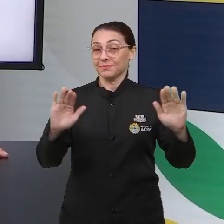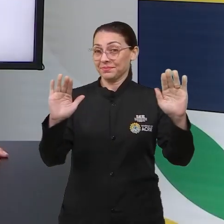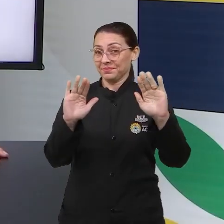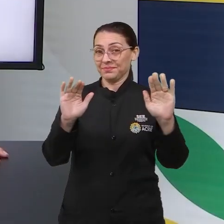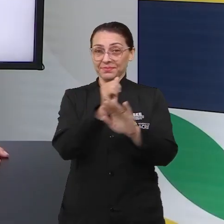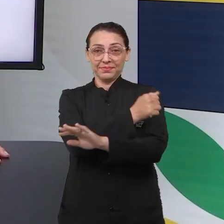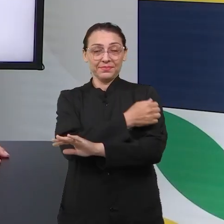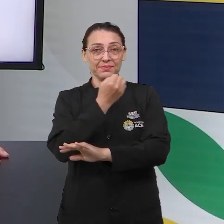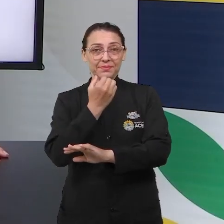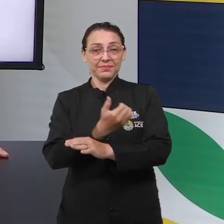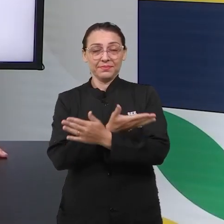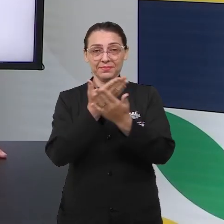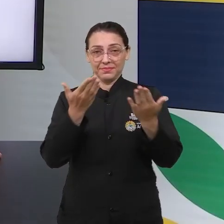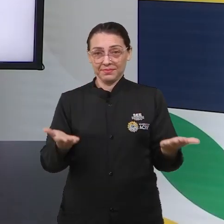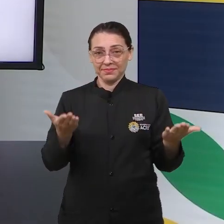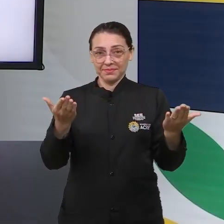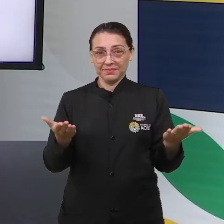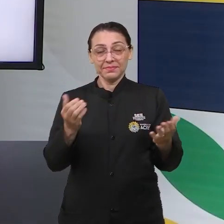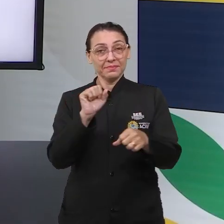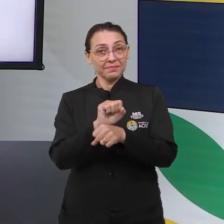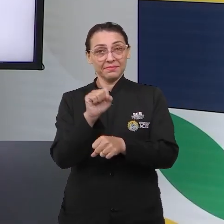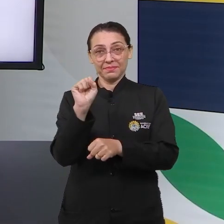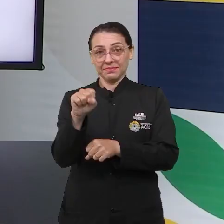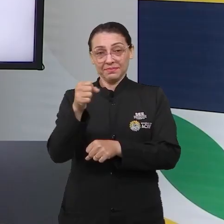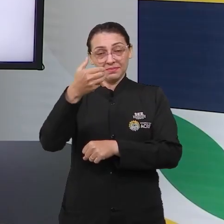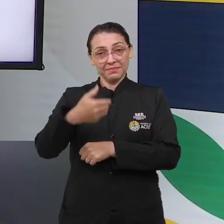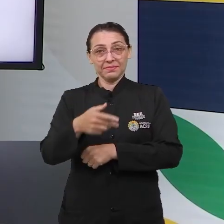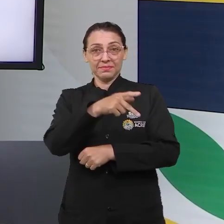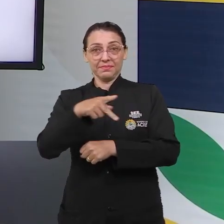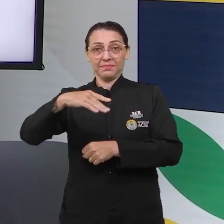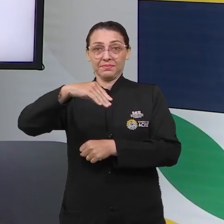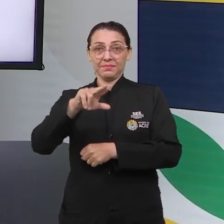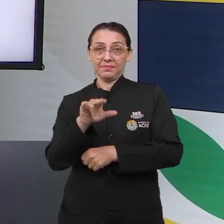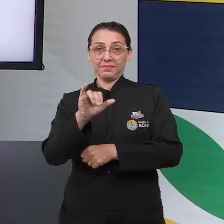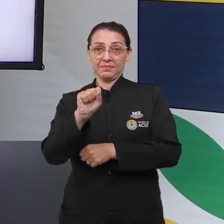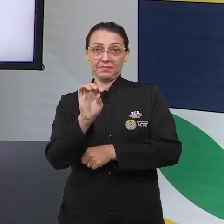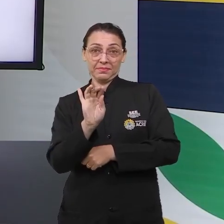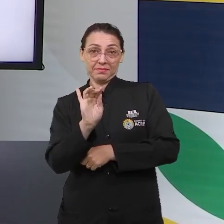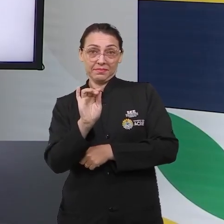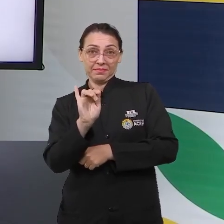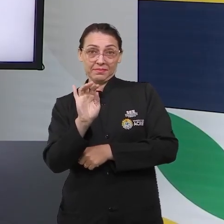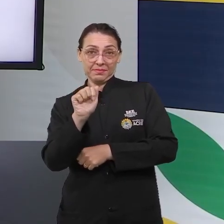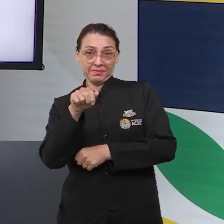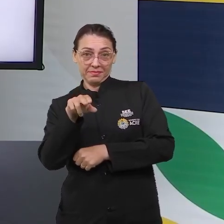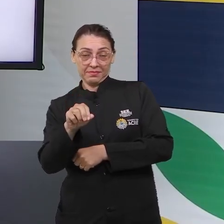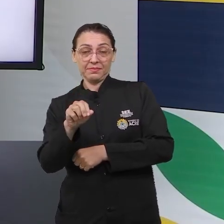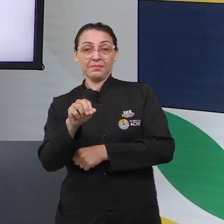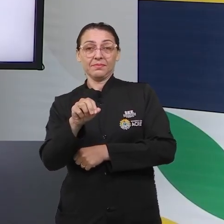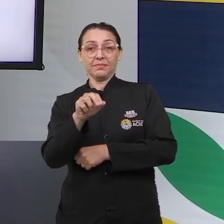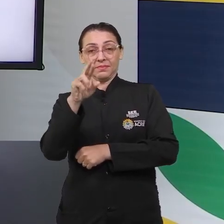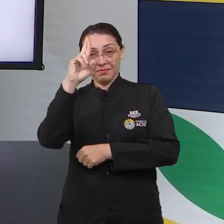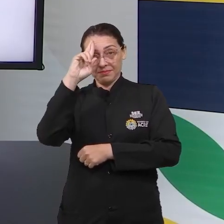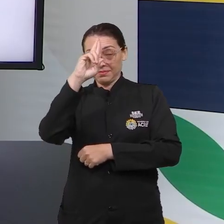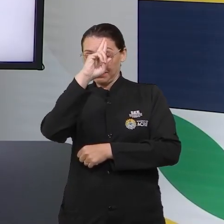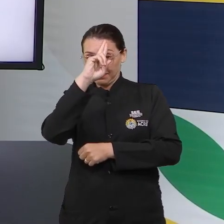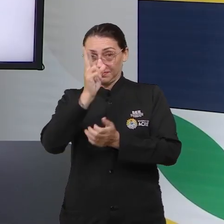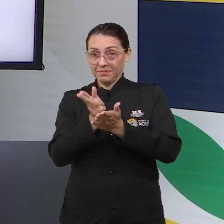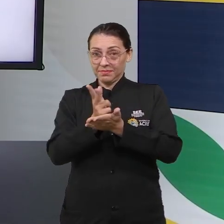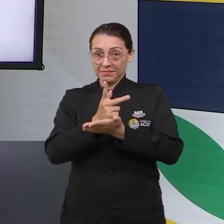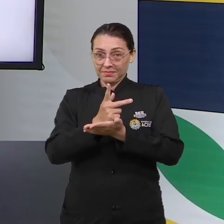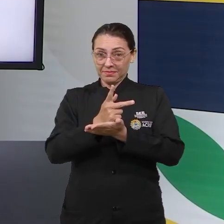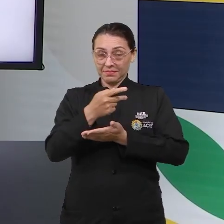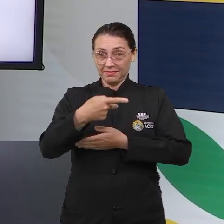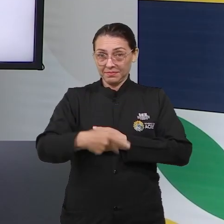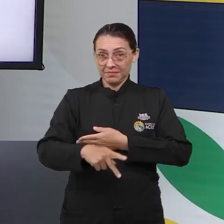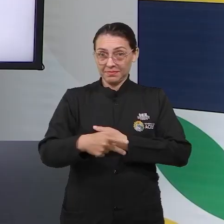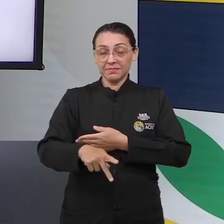Olá, alunos, tudo bem com vocês? Espero que sim. Sou o professor Cristiano Souza, de História, aqui do SEMEAC, e trago para